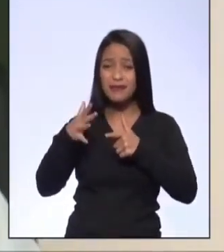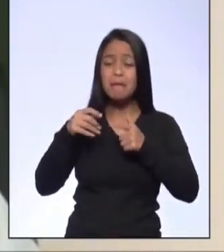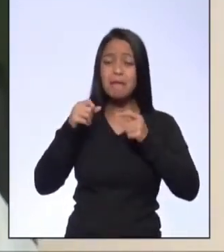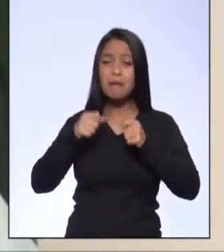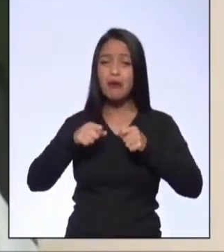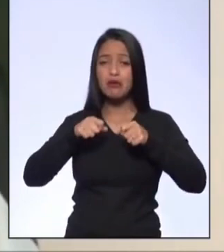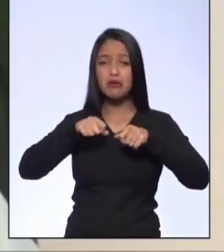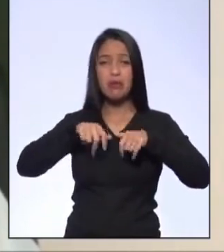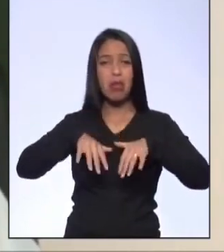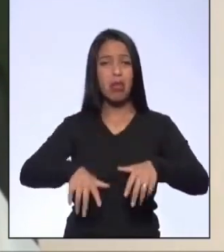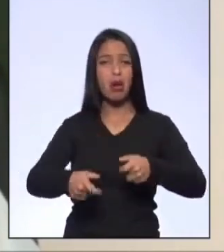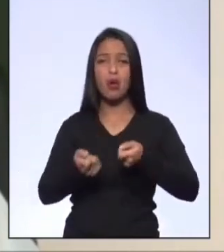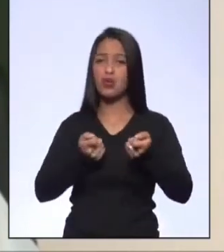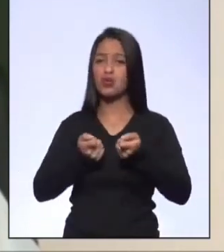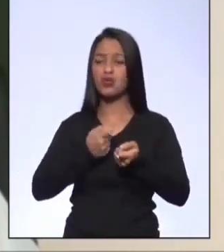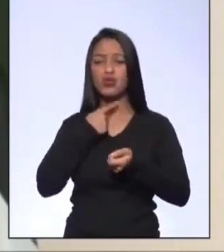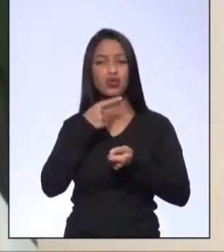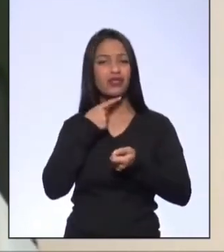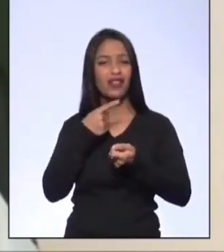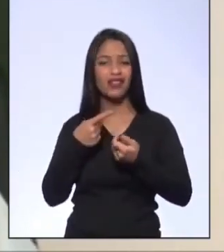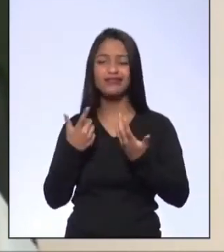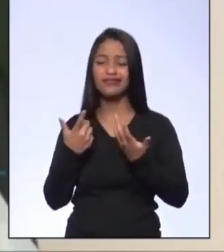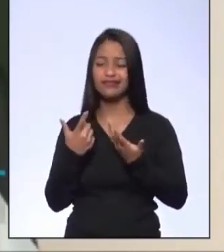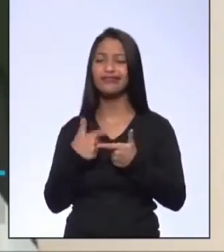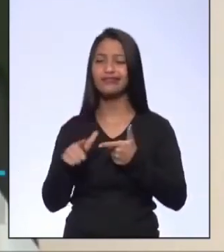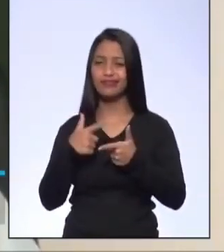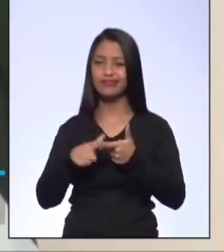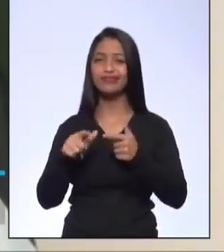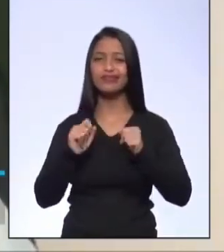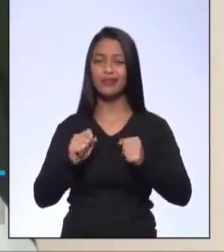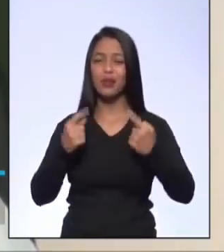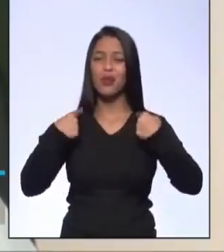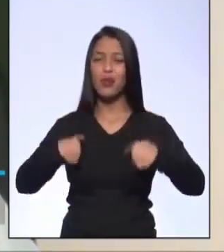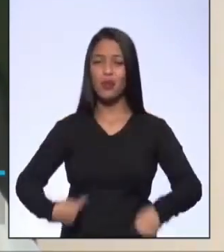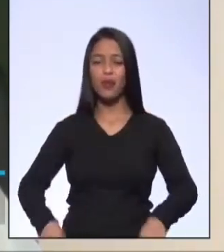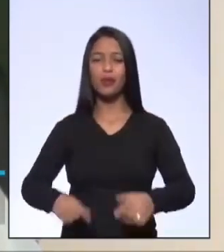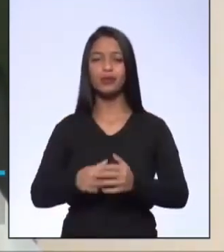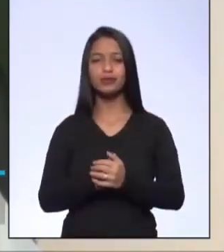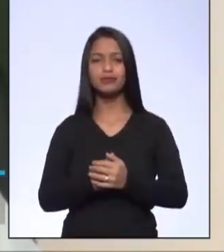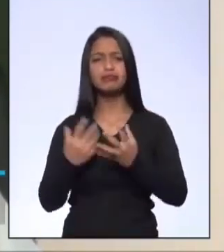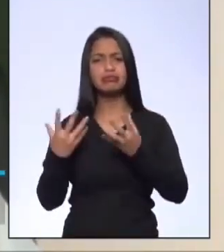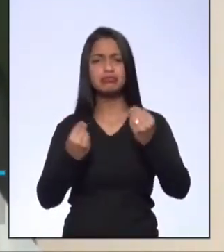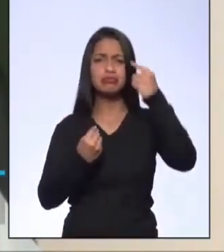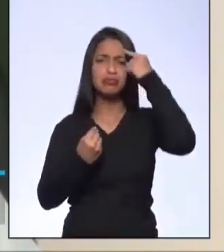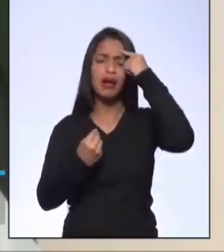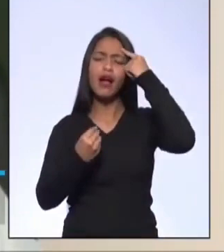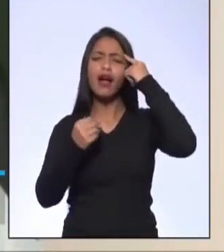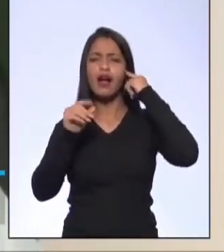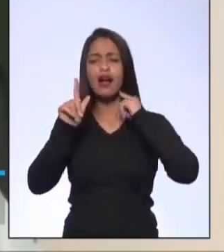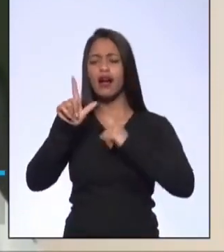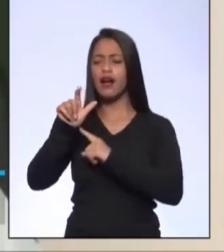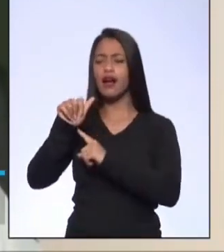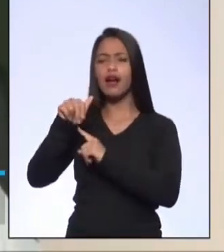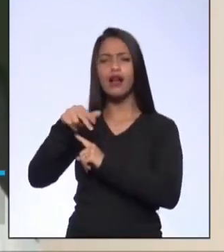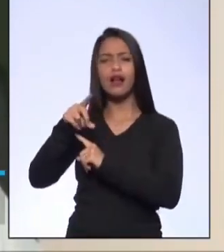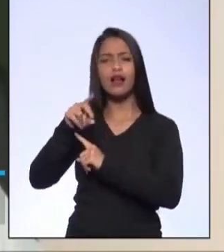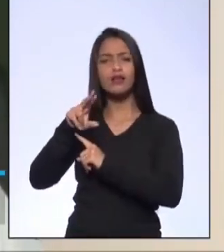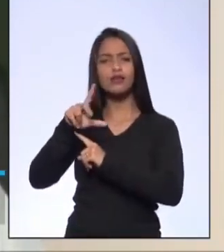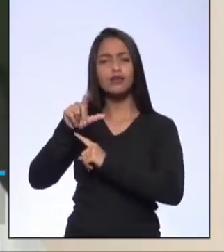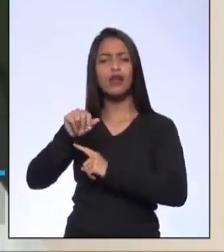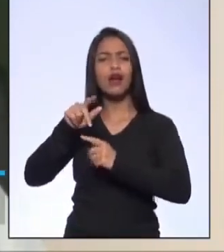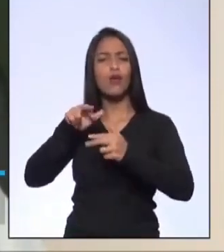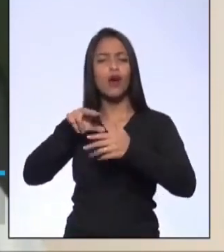de coisa desregulada no meu corpo. Tá bom? Então a gente fala assim, ela é uma glândula mestra. Ela é uma glândula que